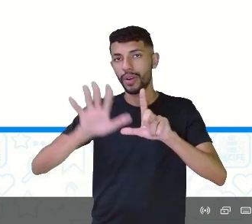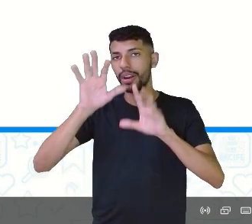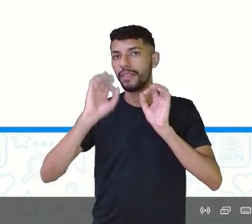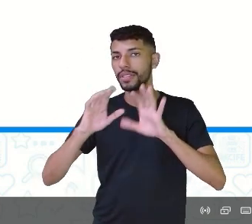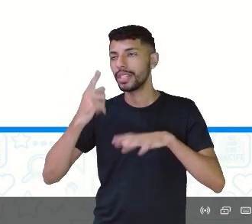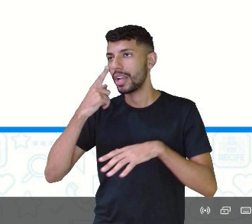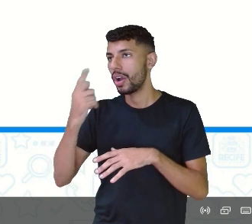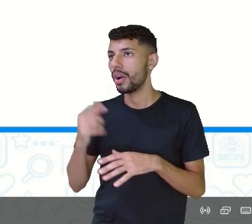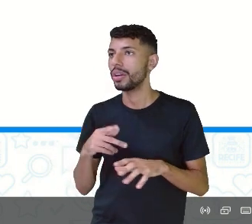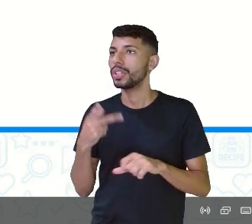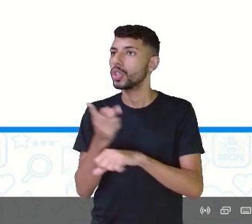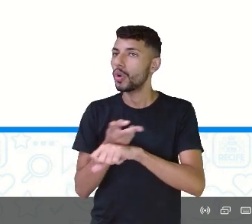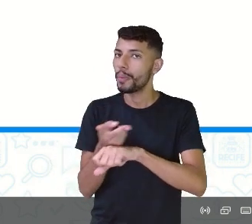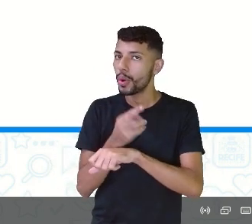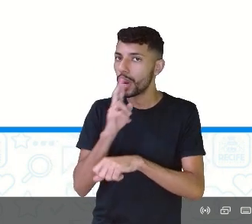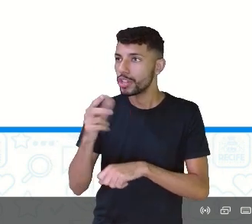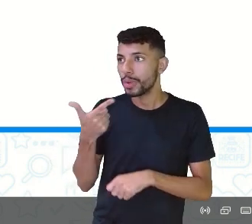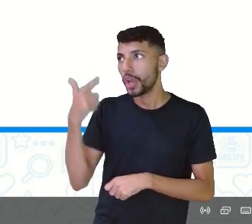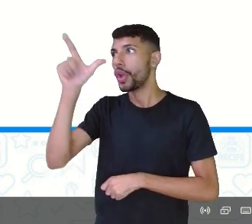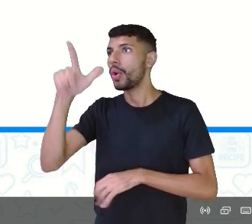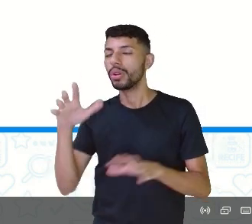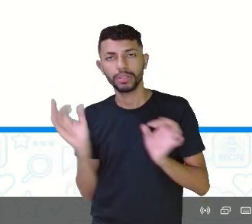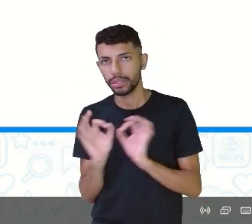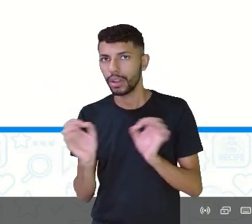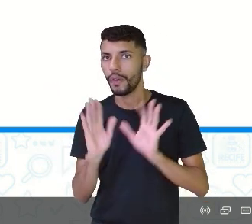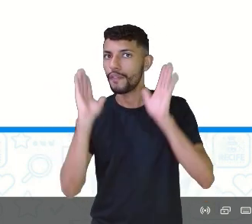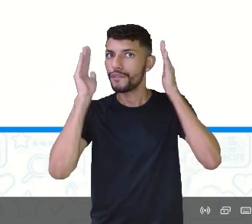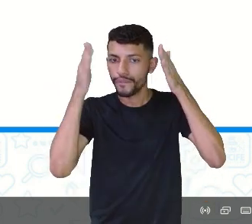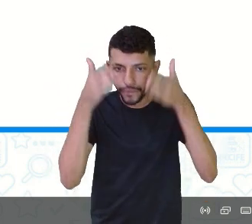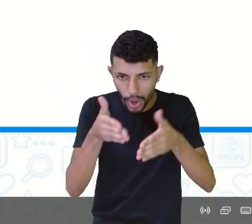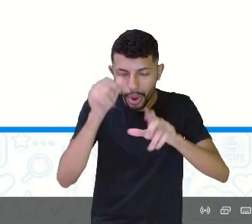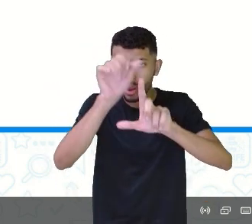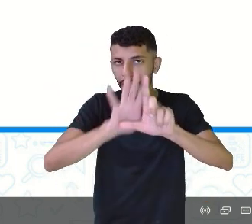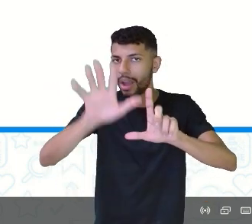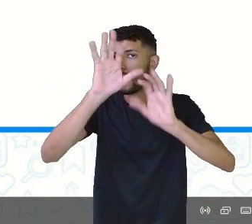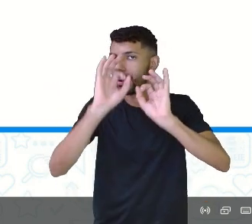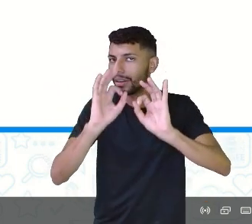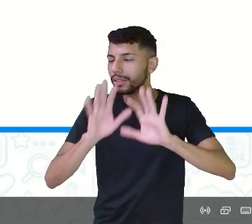vai atrás de resposta em outro lugar. Foca no gráfico.